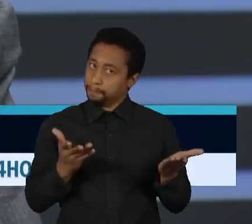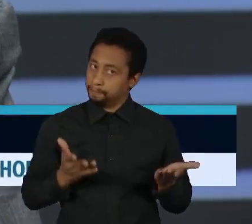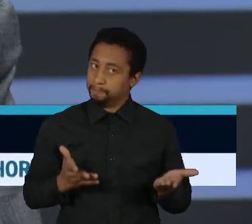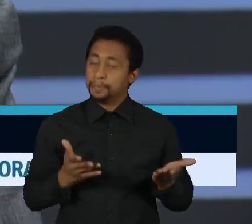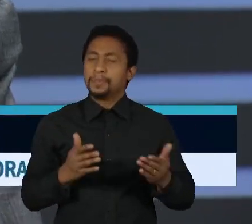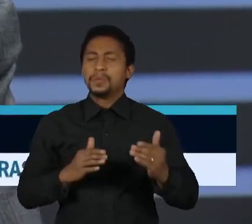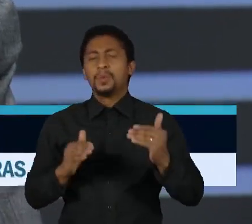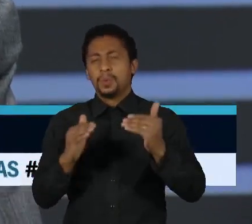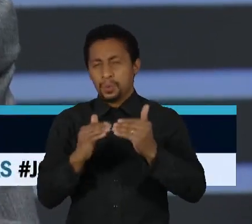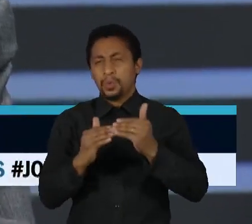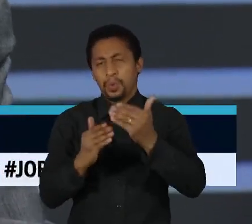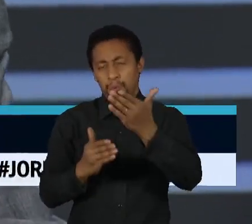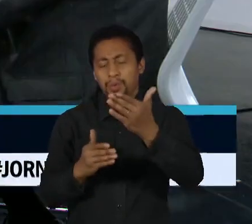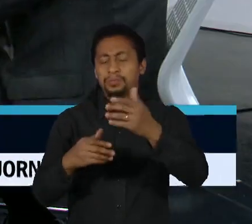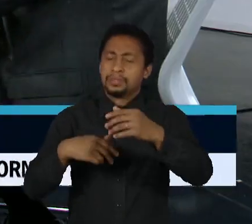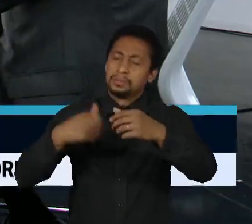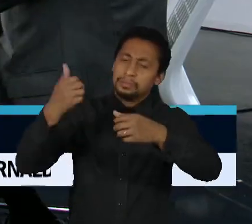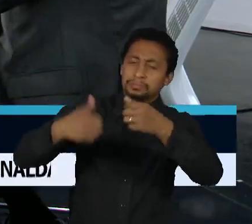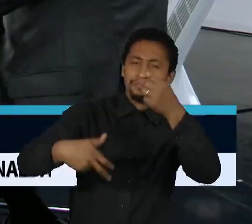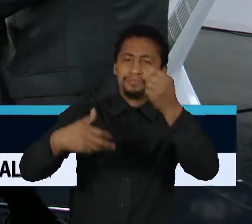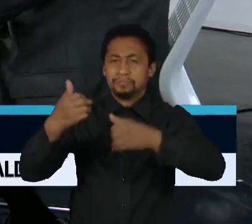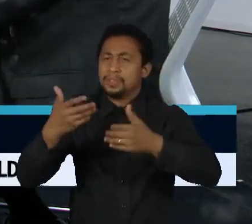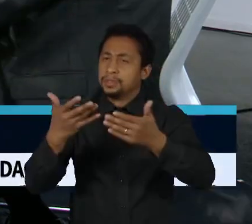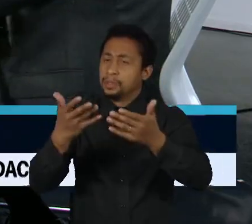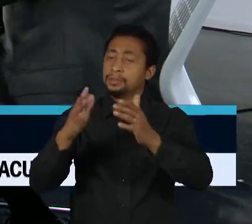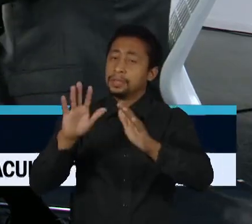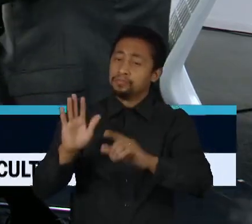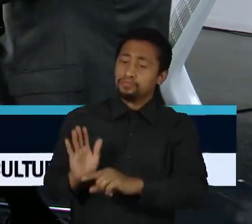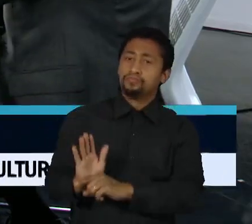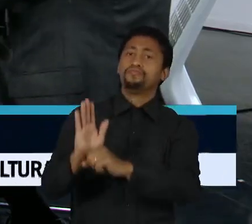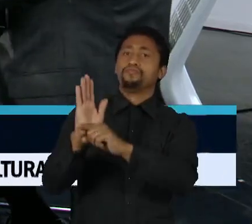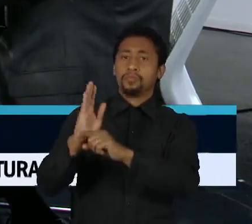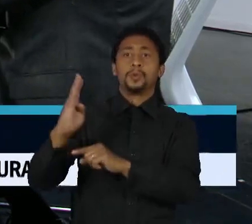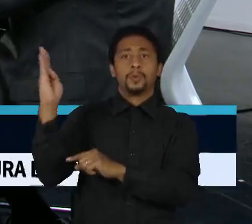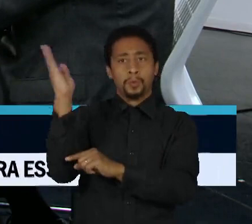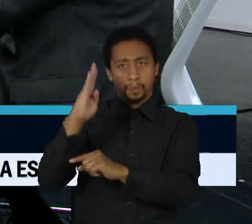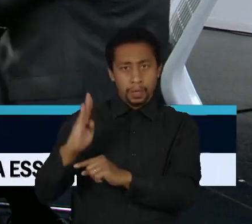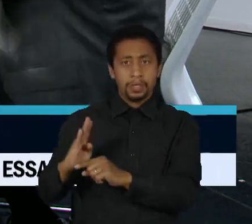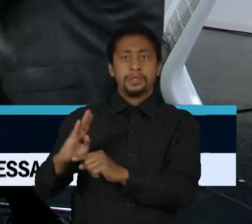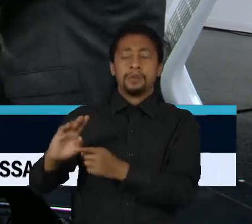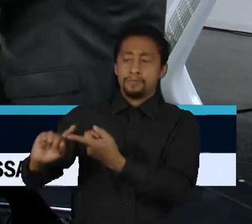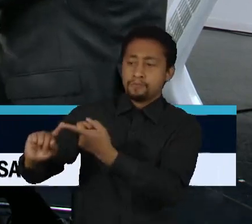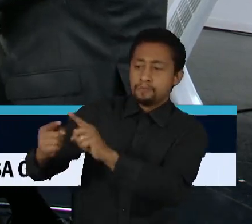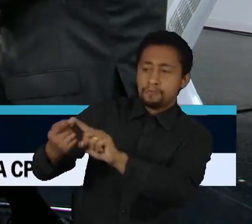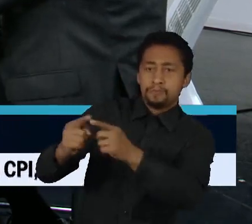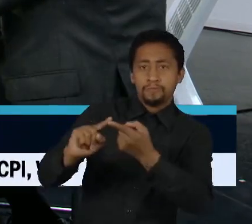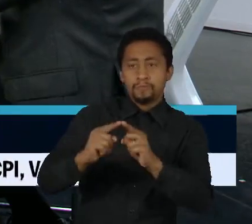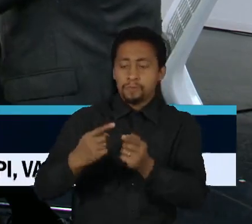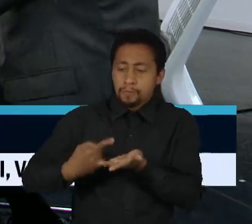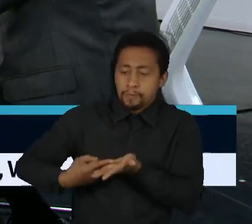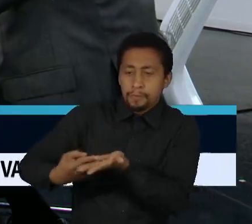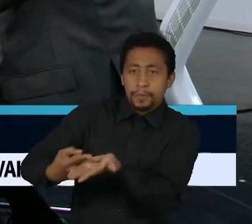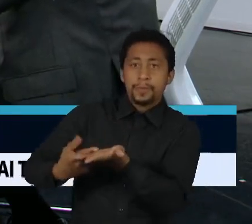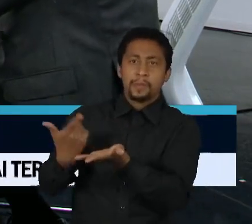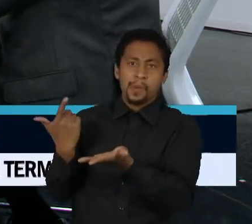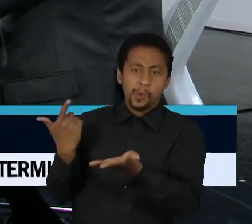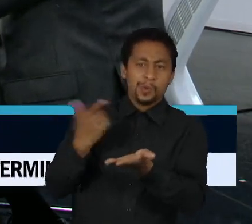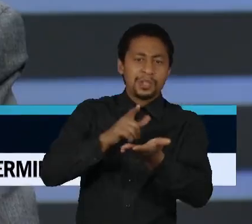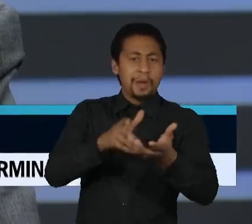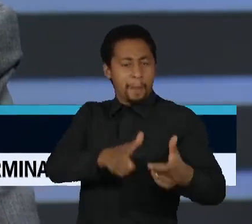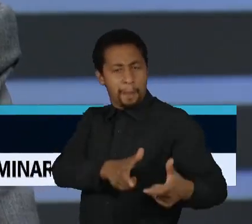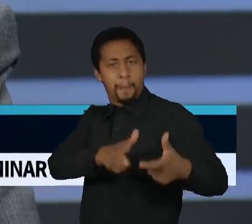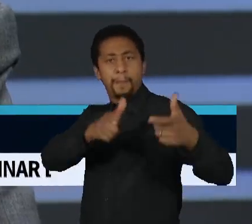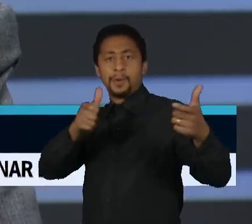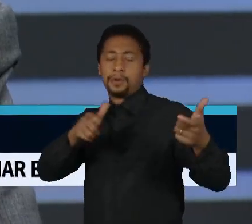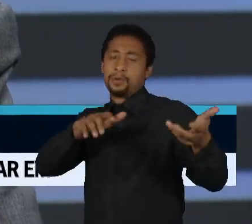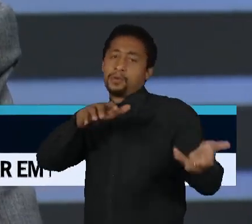plenamente com a sua análise, construir uma articulação política que não é fácil para obter uma maioria no Congresso. Não é uma